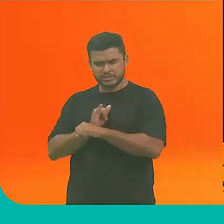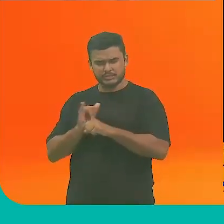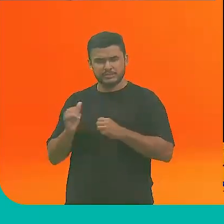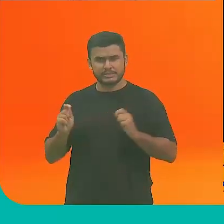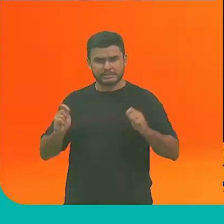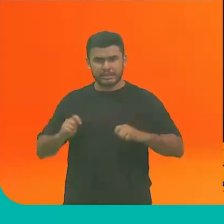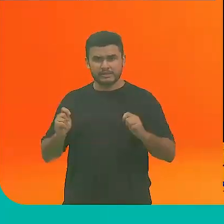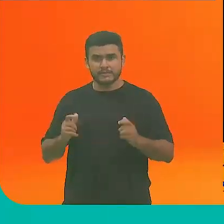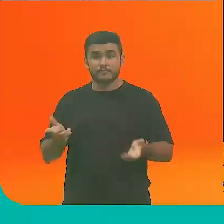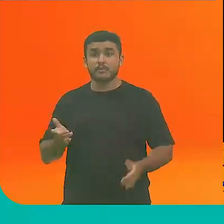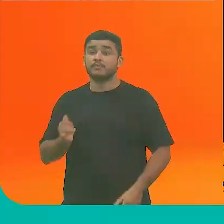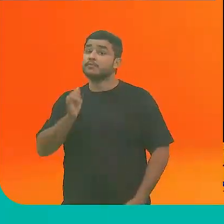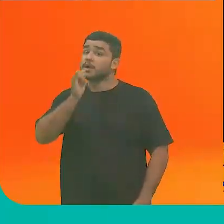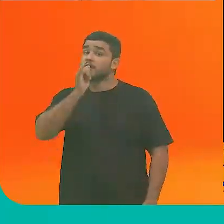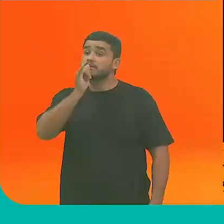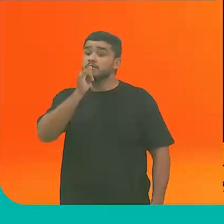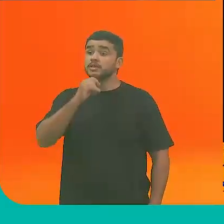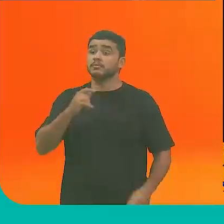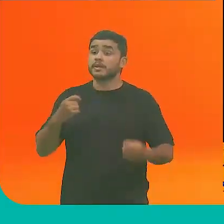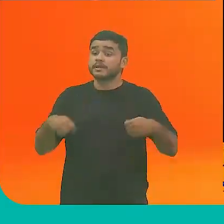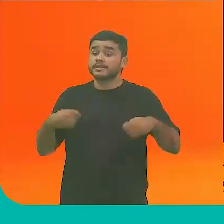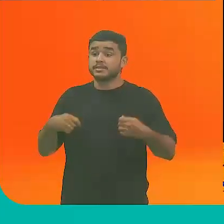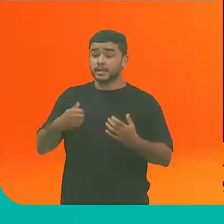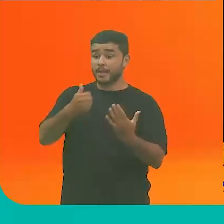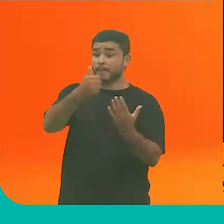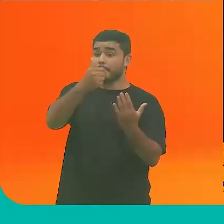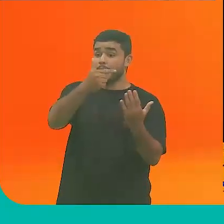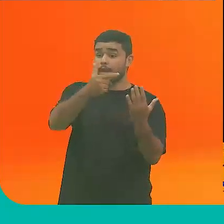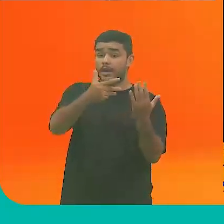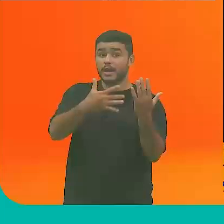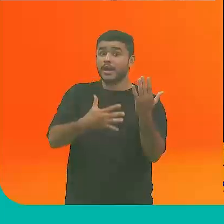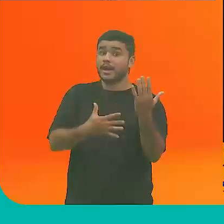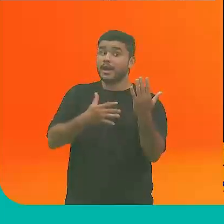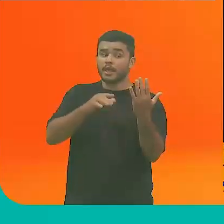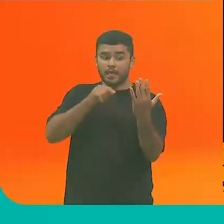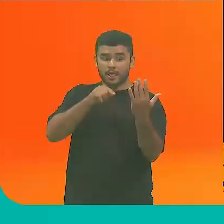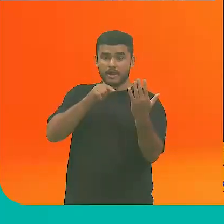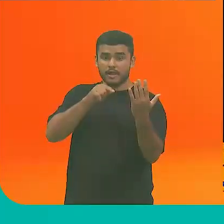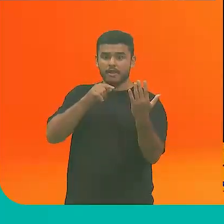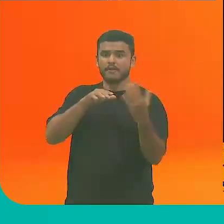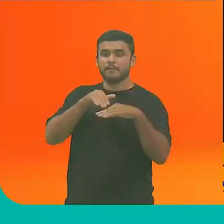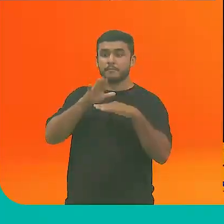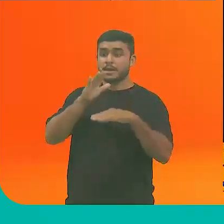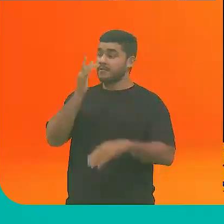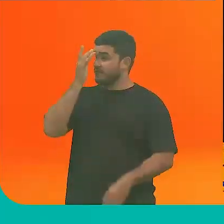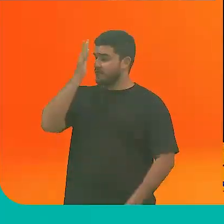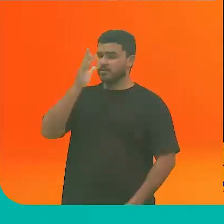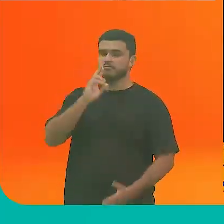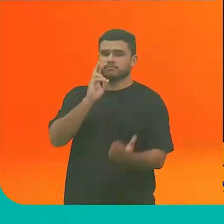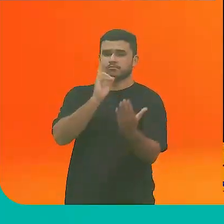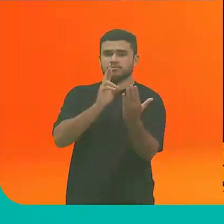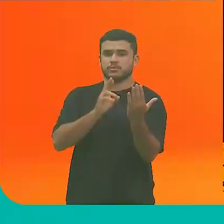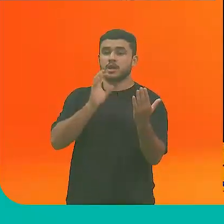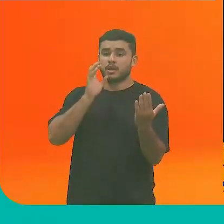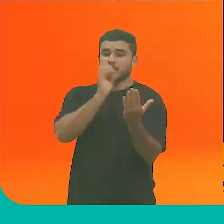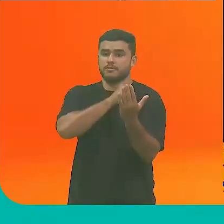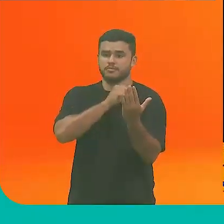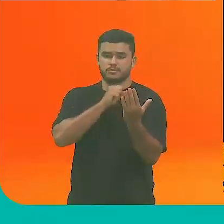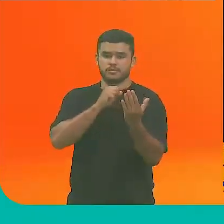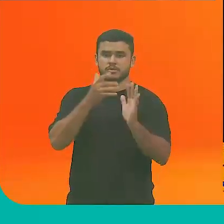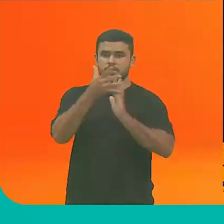Nós devemos resolver logo as questões que são mais fáceis e mais